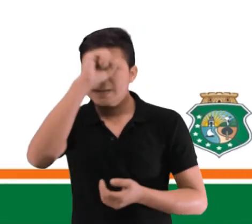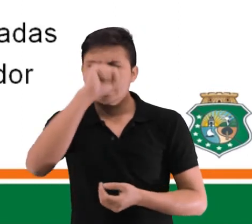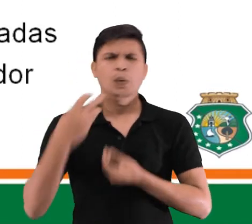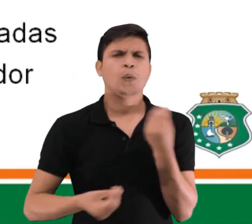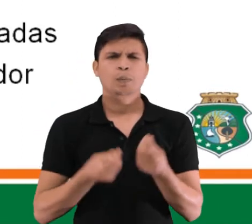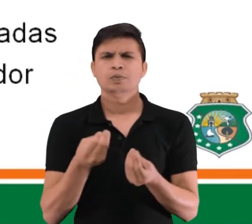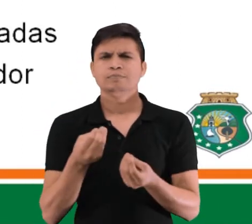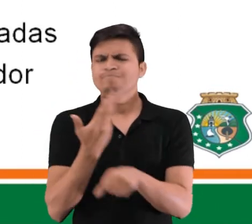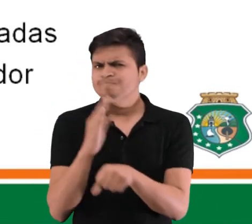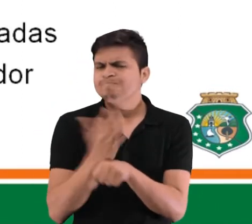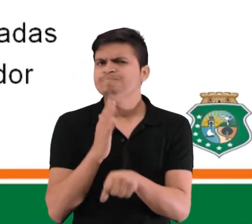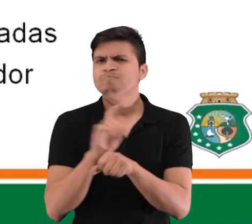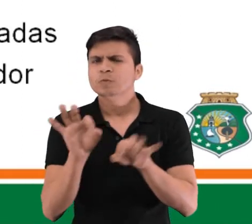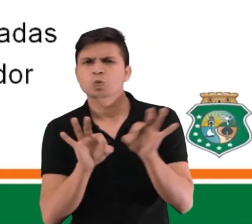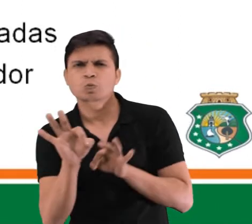nele.